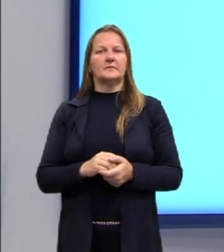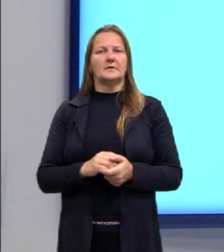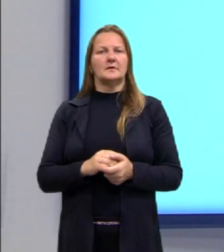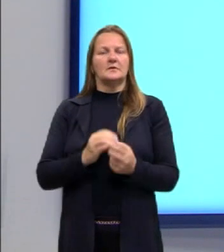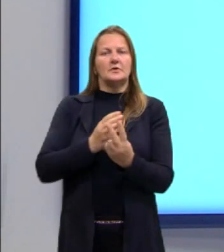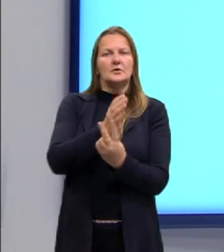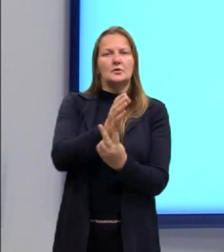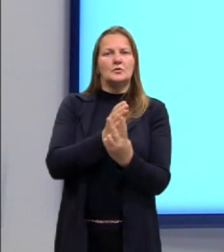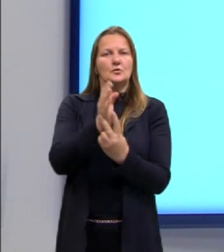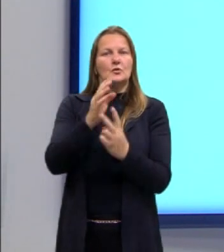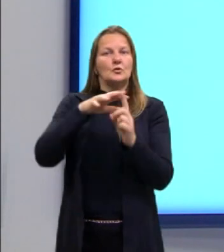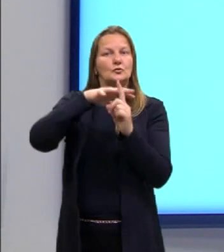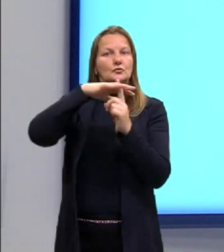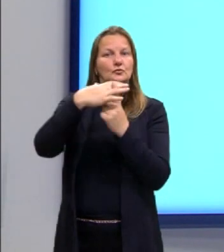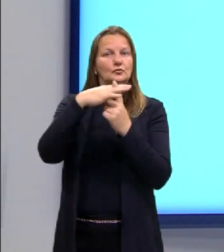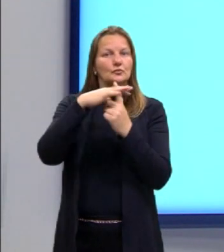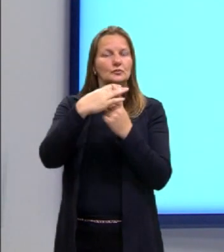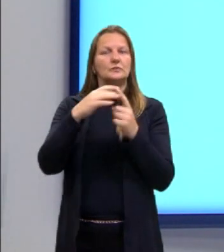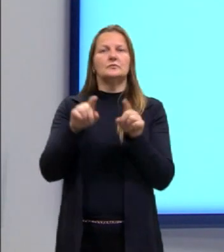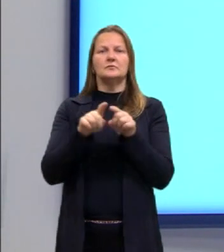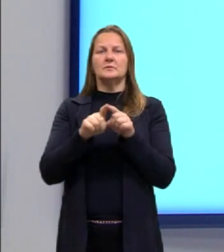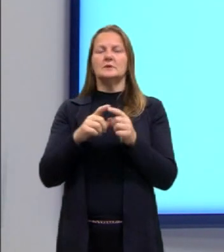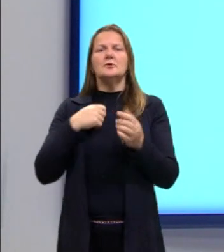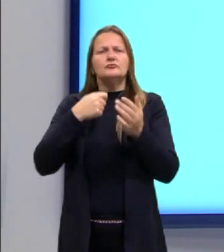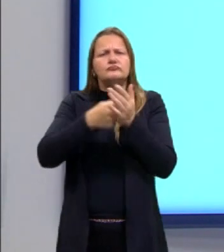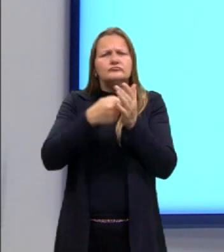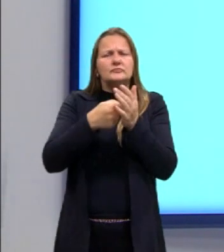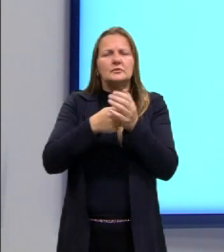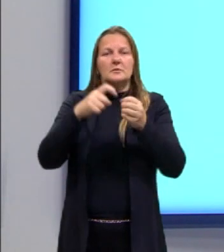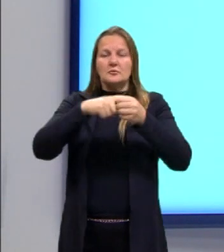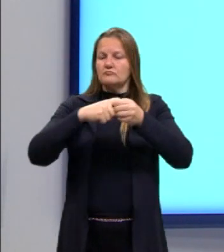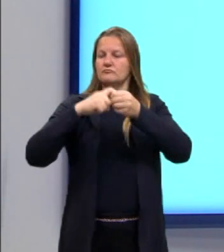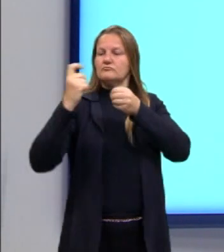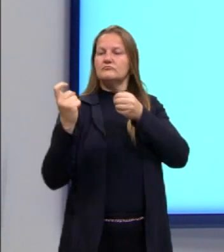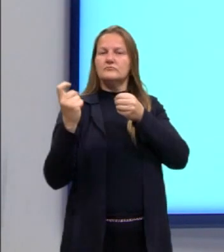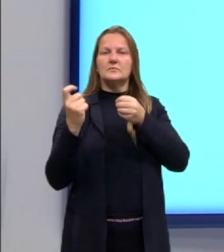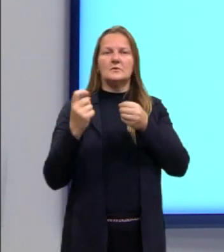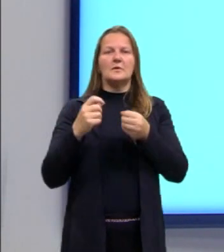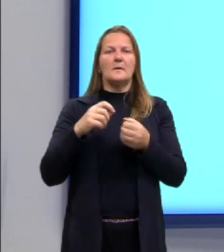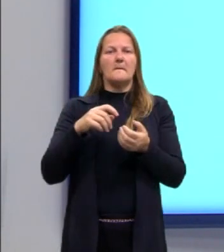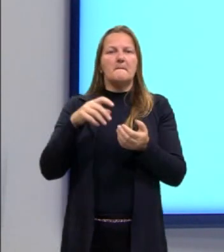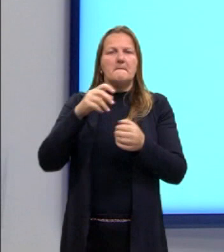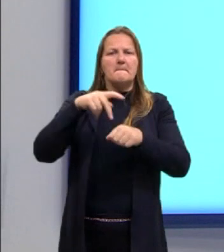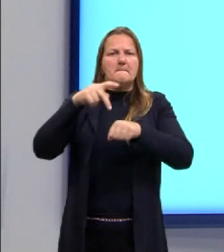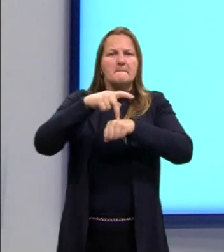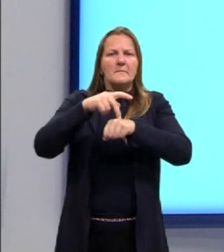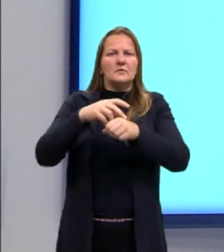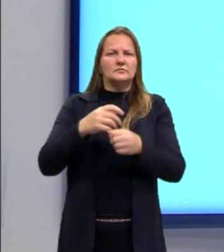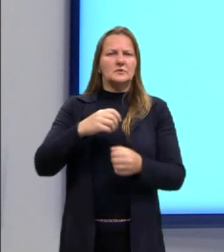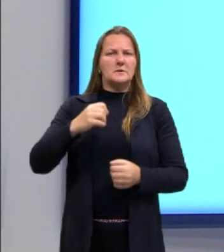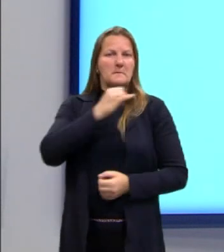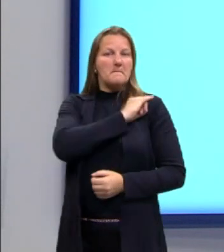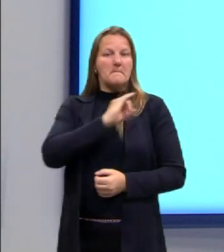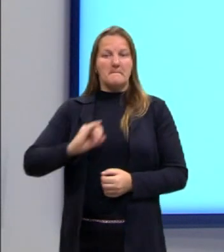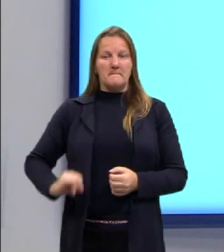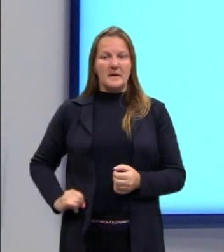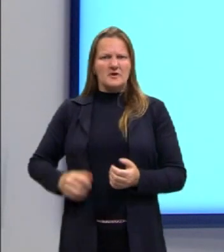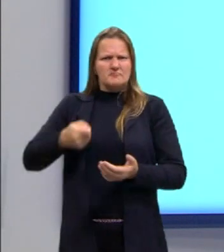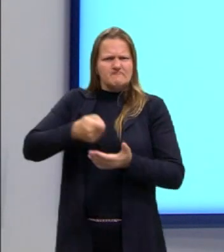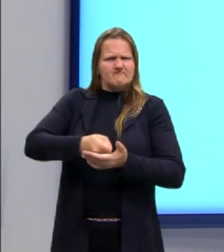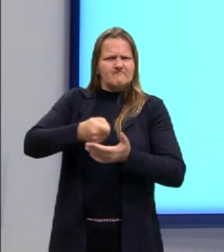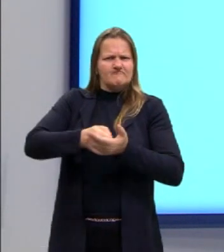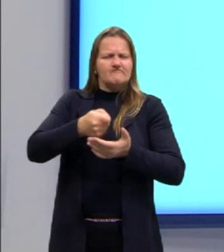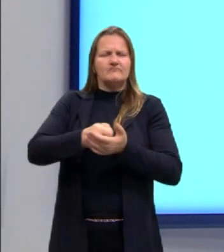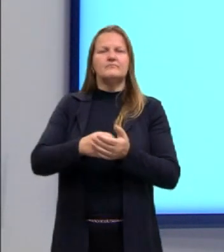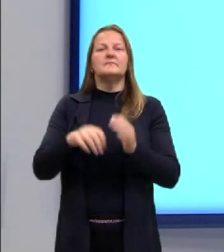né do socialismo e lutam então também pela descolonização né lutas anti imperialistas a gente falou que ali